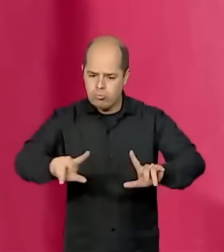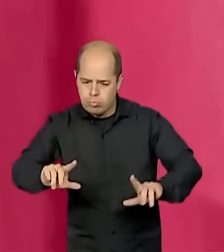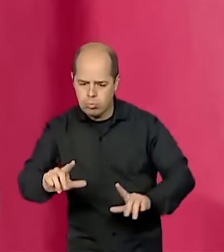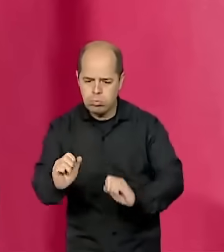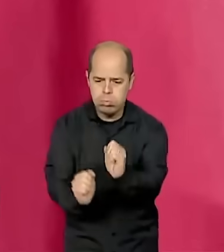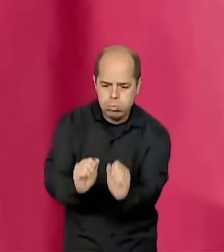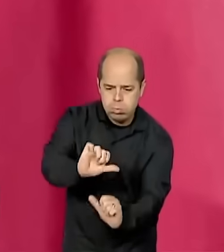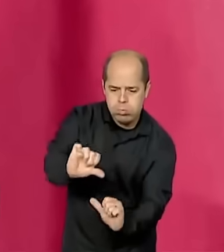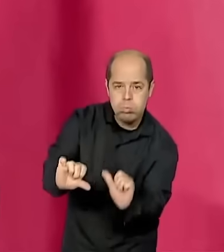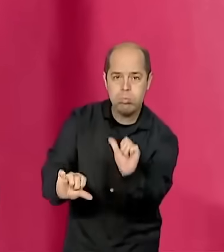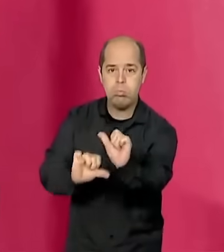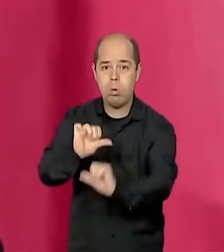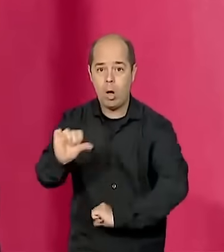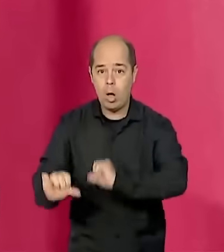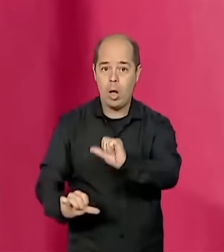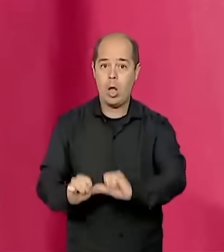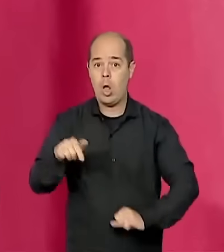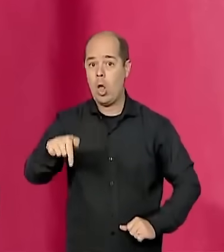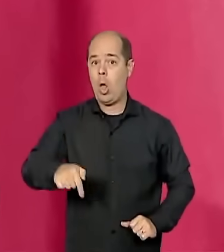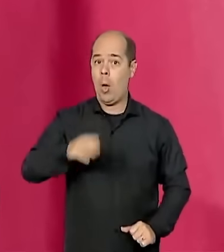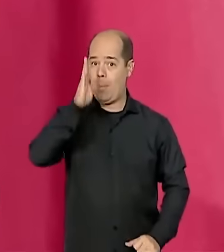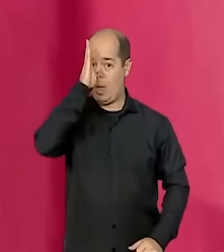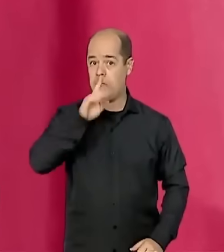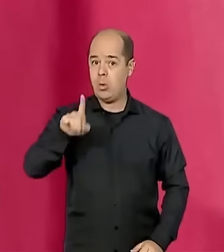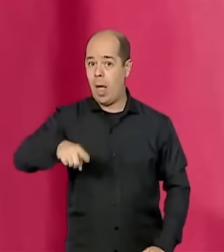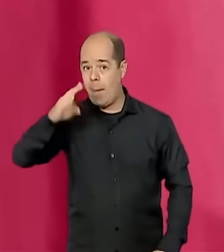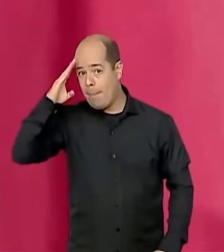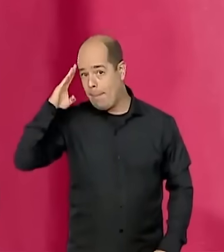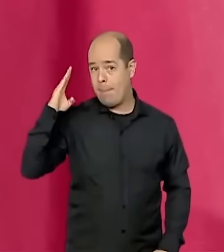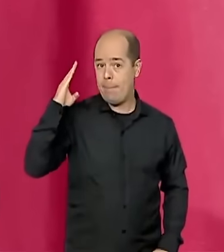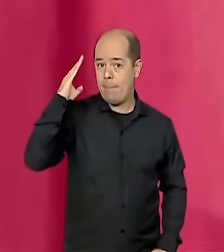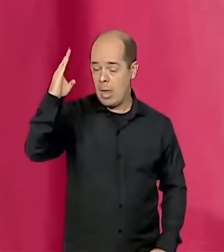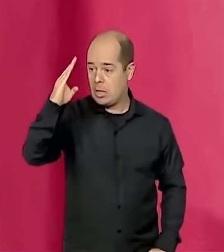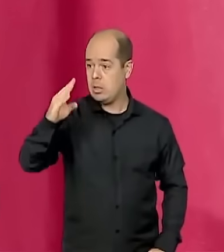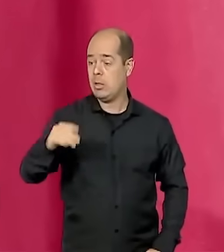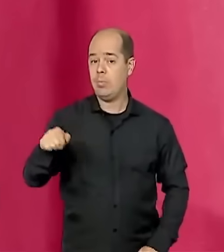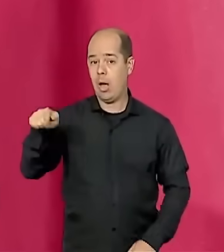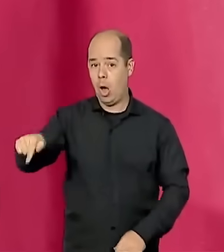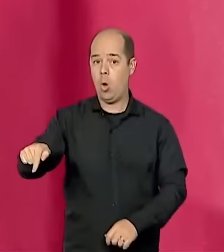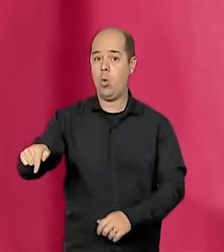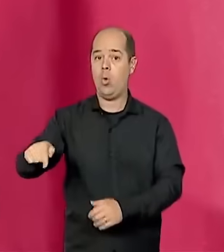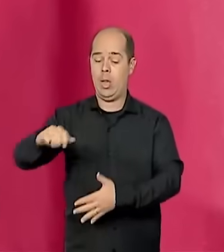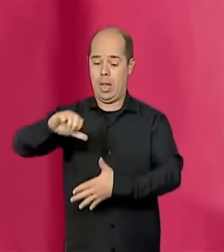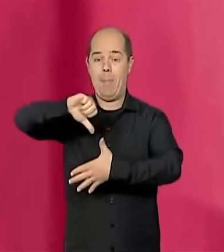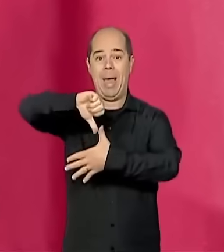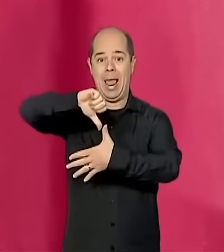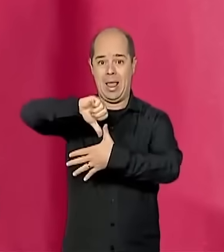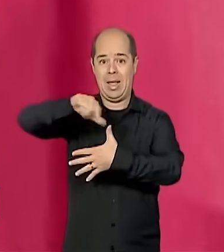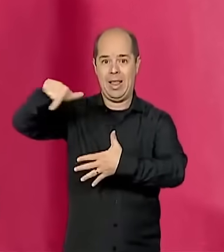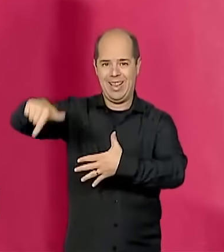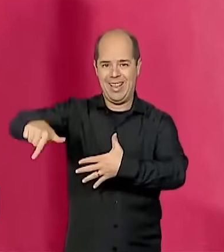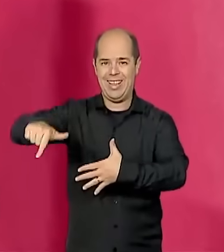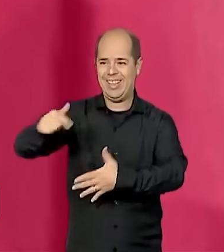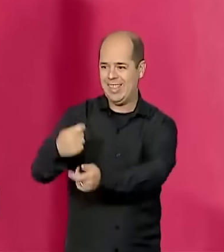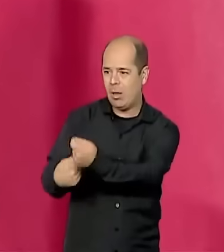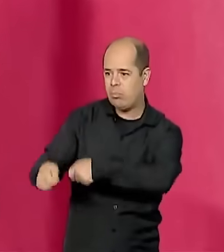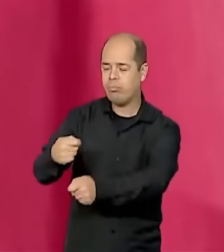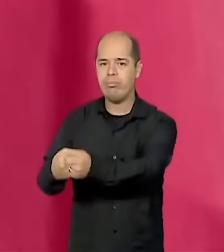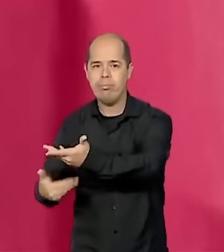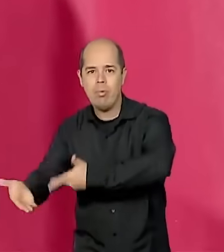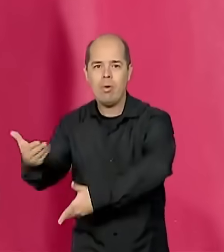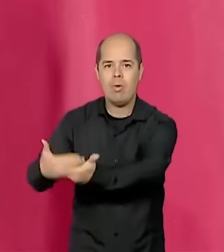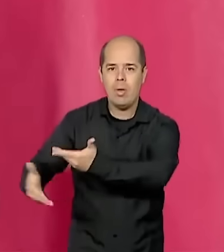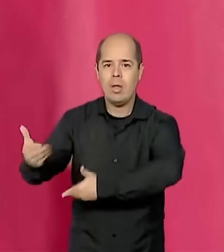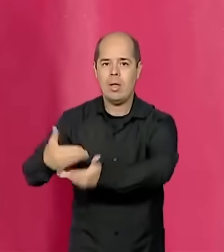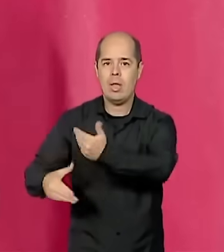senhores, o Brasil é o nosso principal parceiro comercial na América Latina. Temos mais de 1.100 empresas